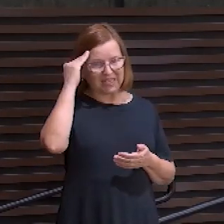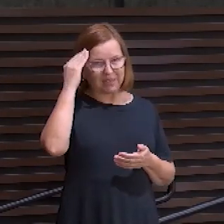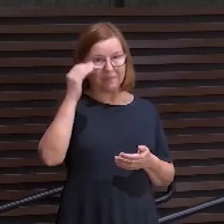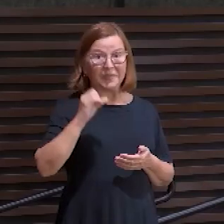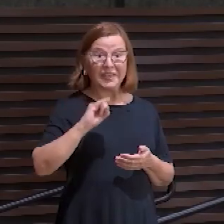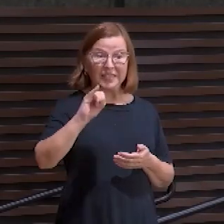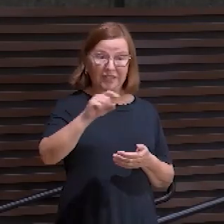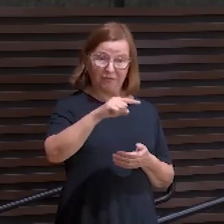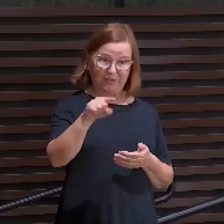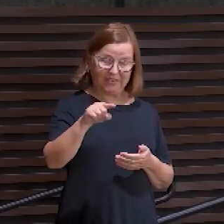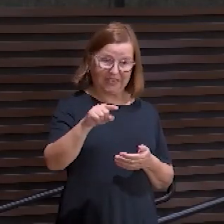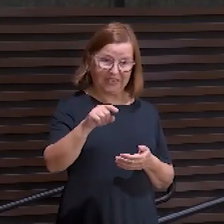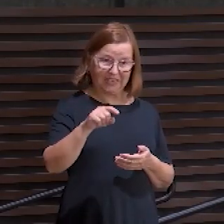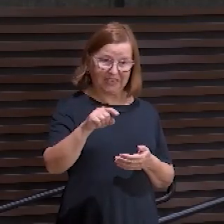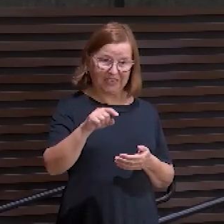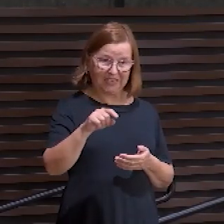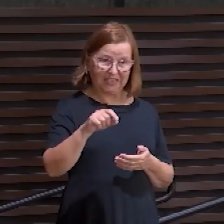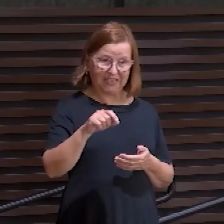bem,